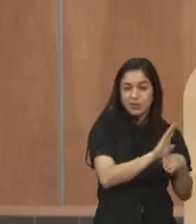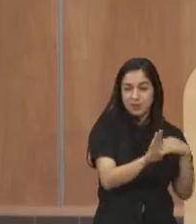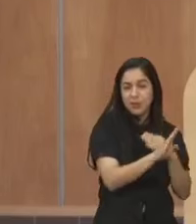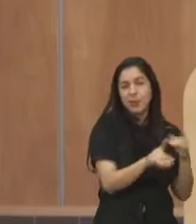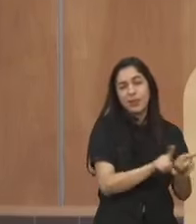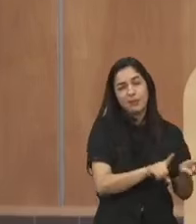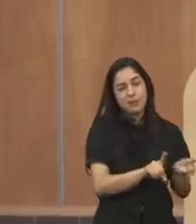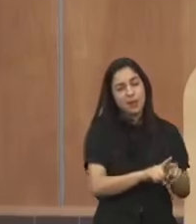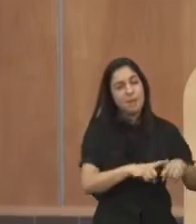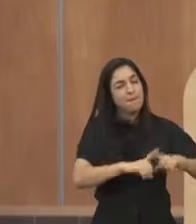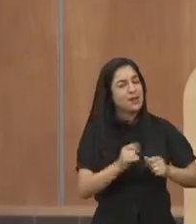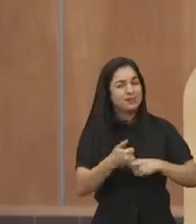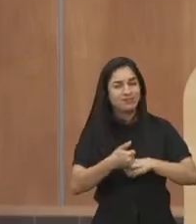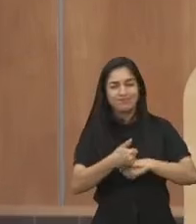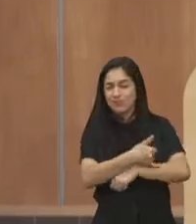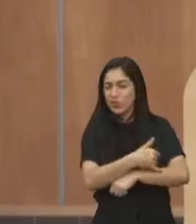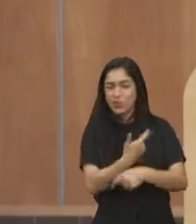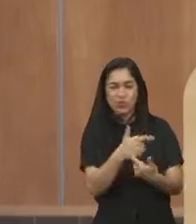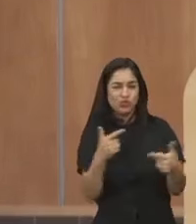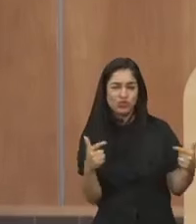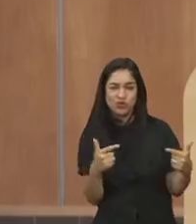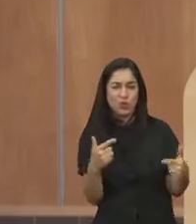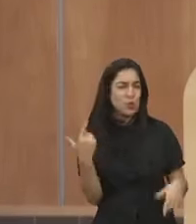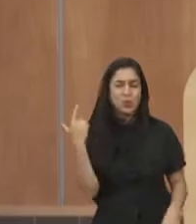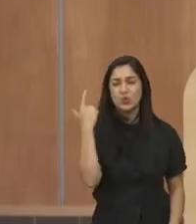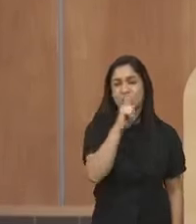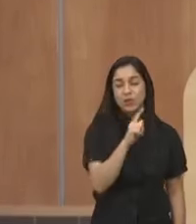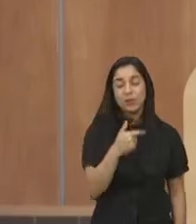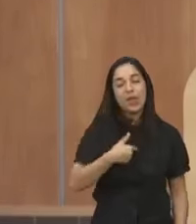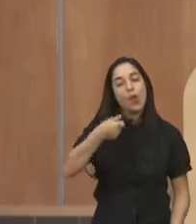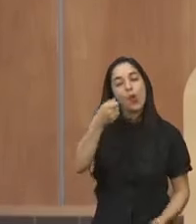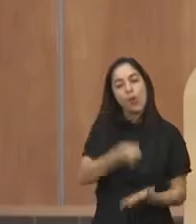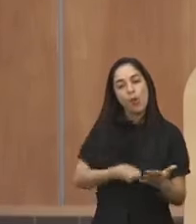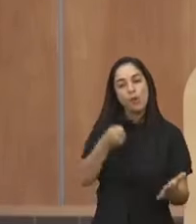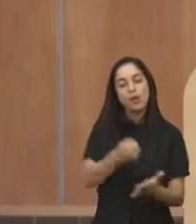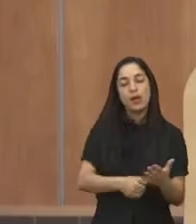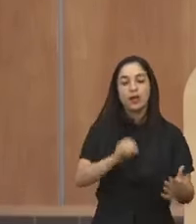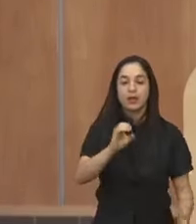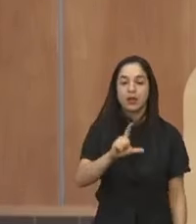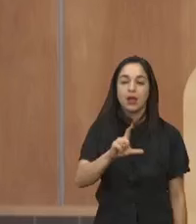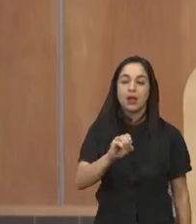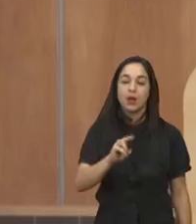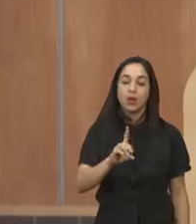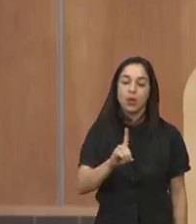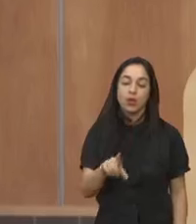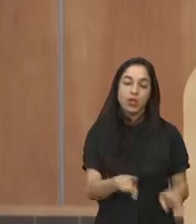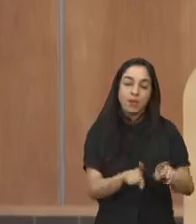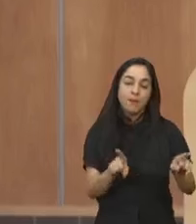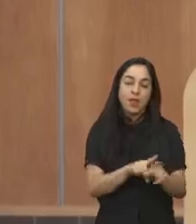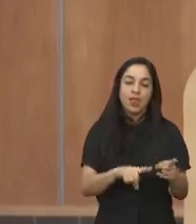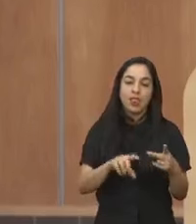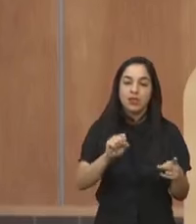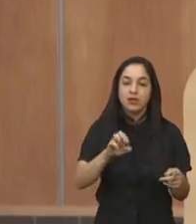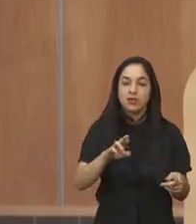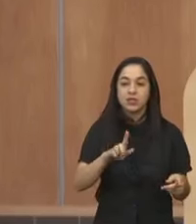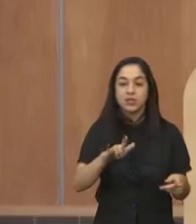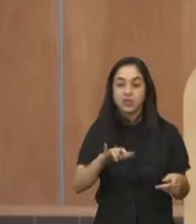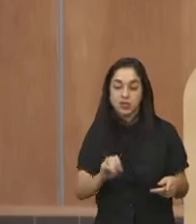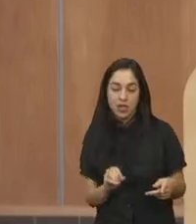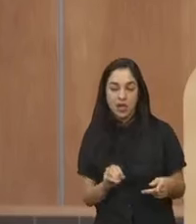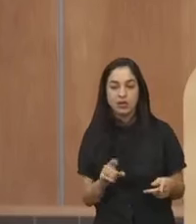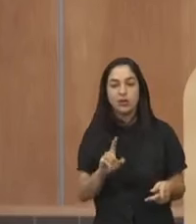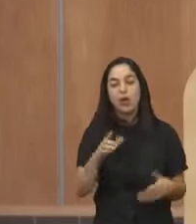tinha, a estrutura até chegar, não tinha maquinário, e fui ali cobrando da Crode, do Sérgio. Hoje entreguei uma subprefeitura muito bem preparada,